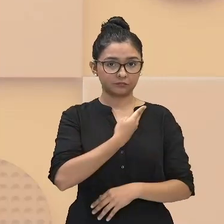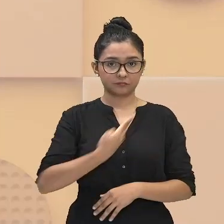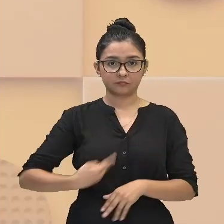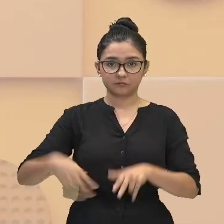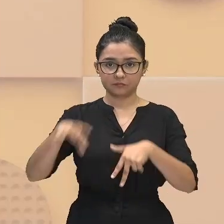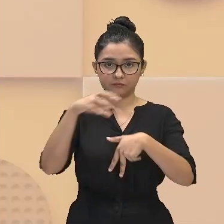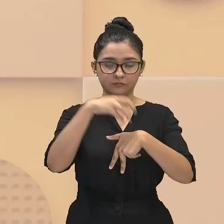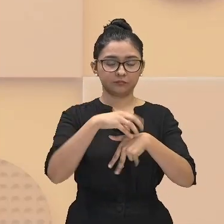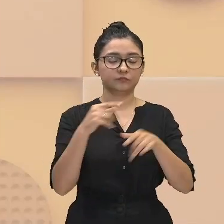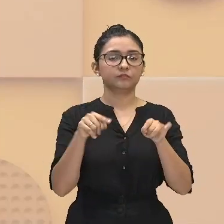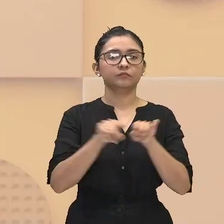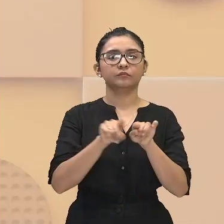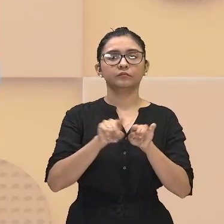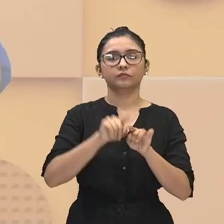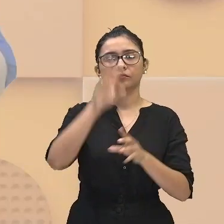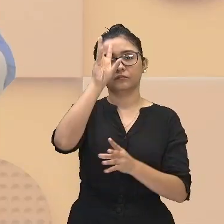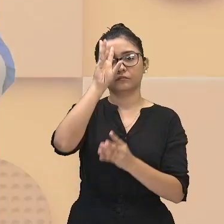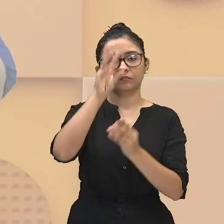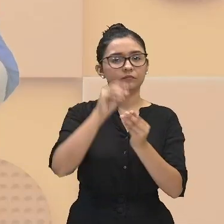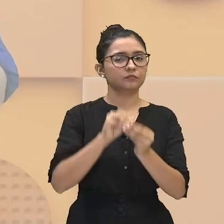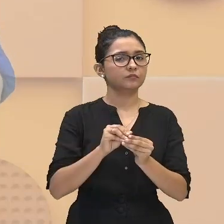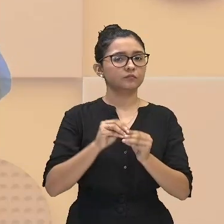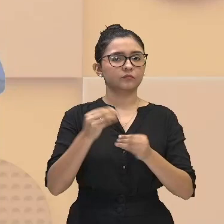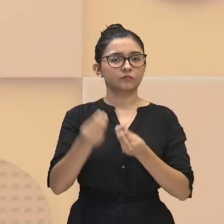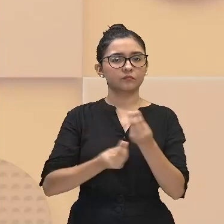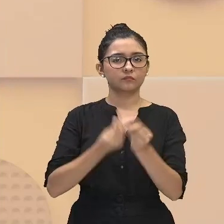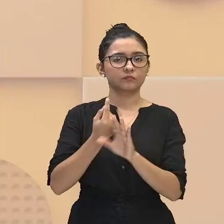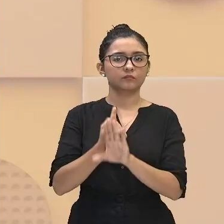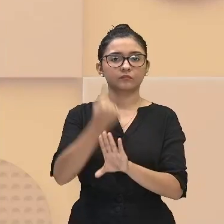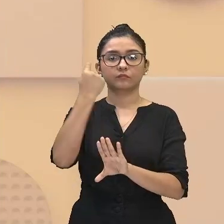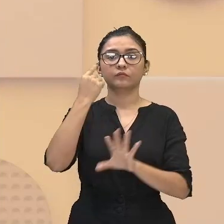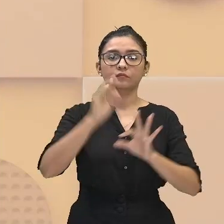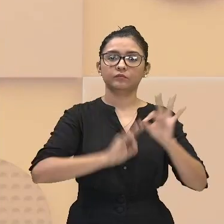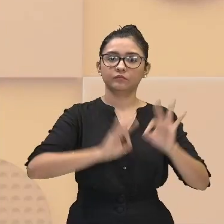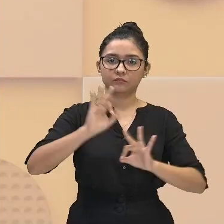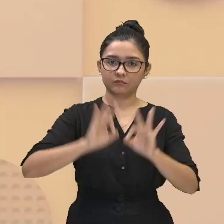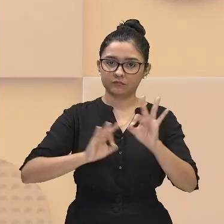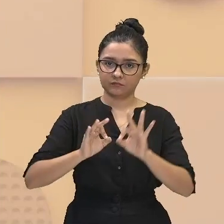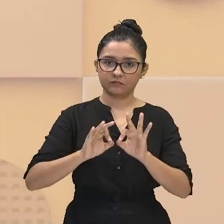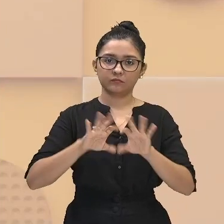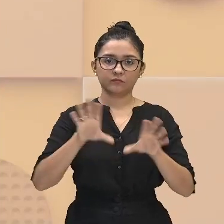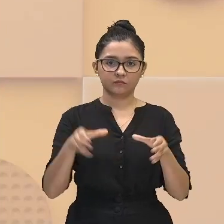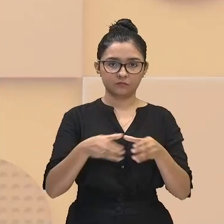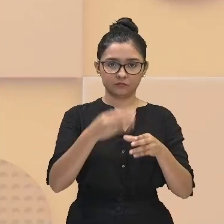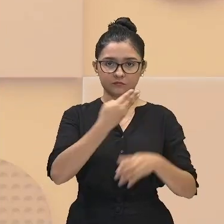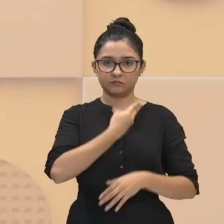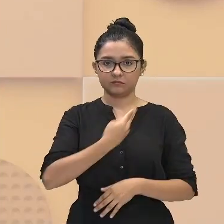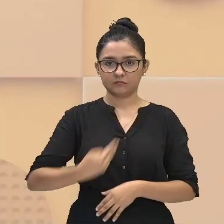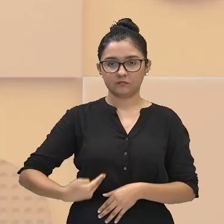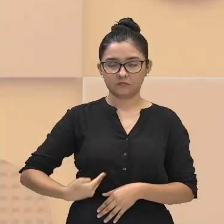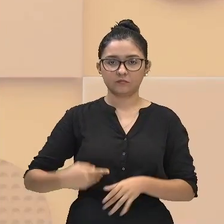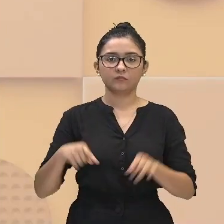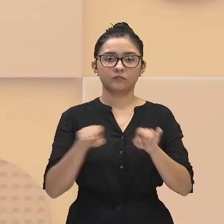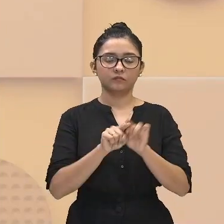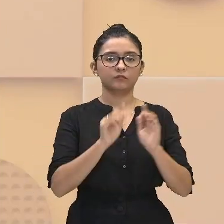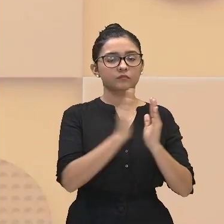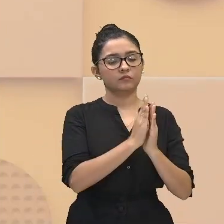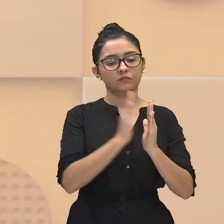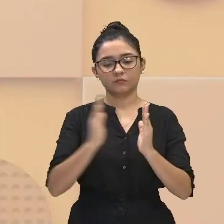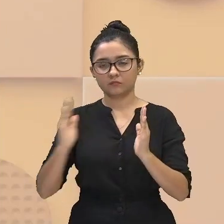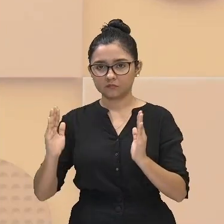vamos entender a lógica, como se organizaram essas monarquias. Quais são as etapas para